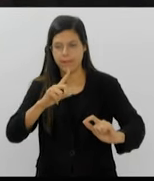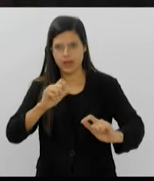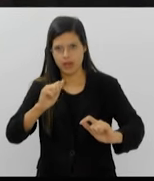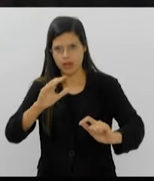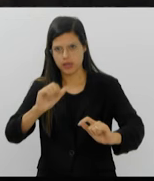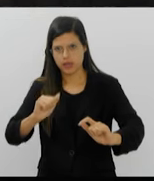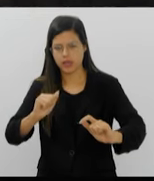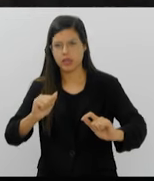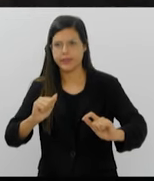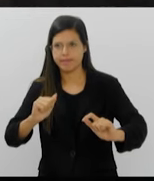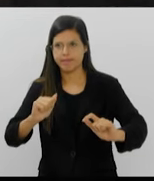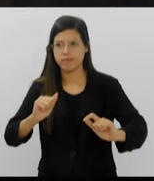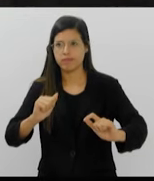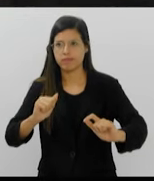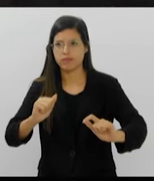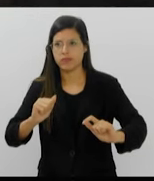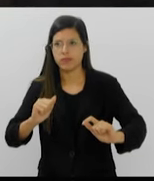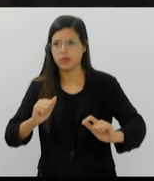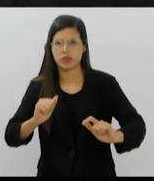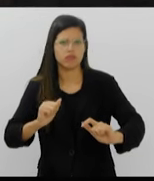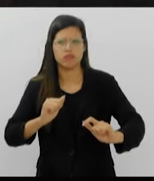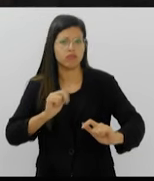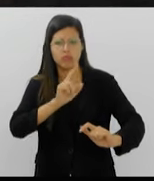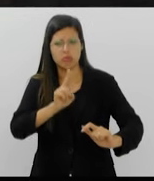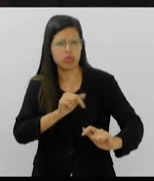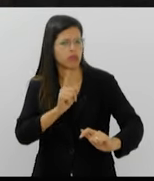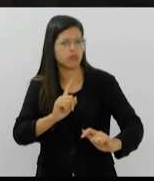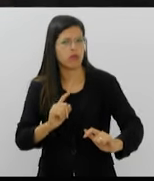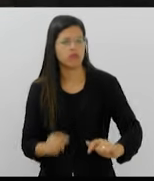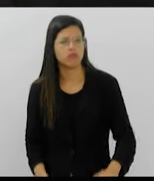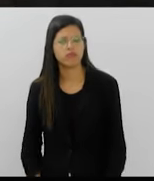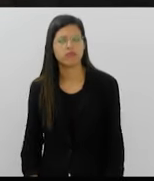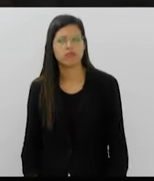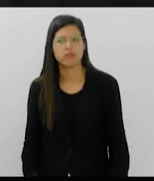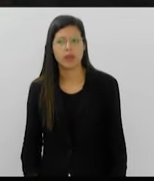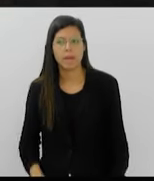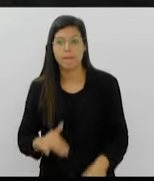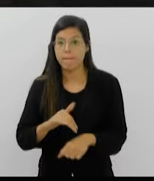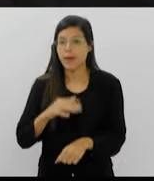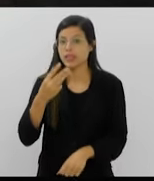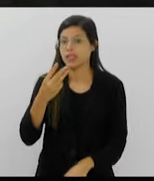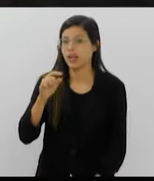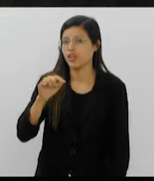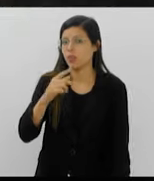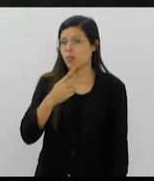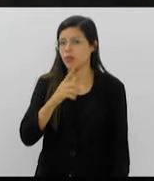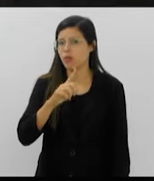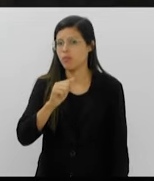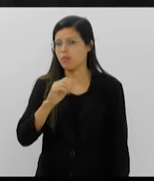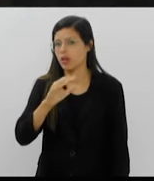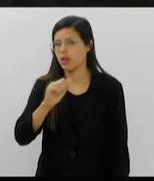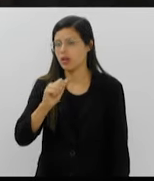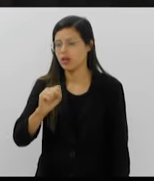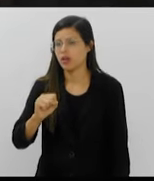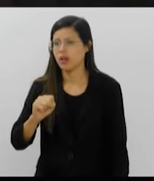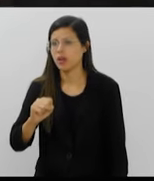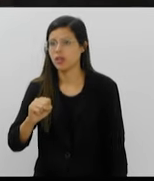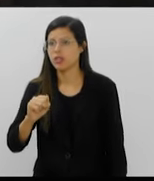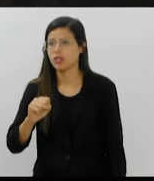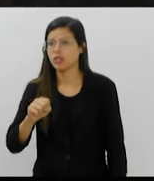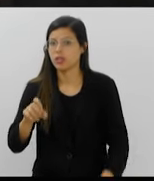amontoadas sem serem utilizadas. Mais de 3 mil placas, inclusive placas de